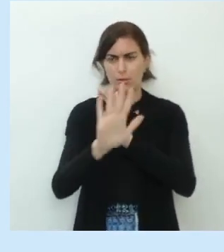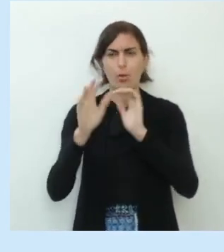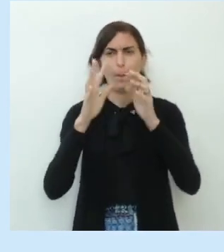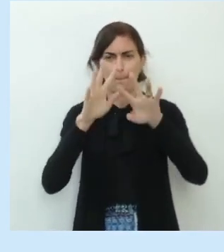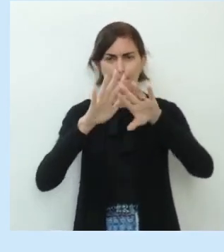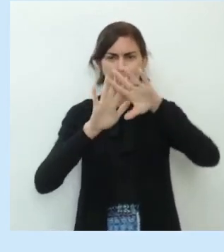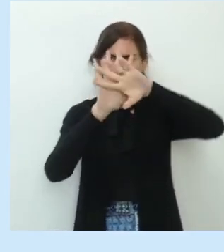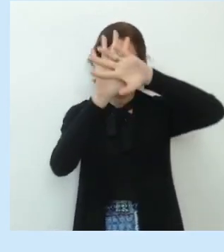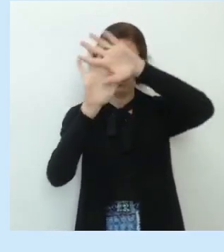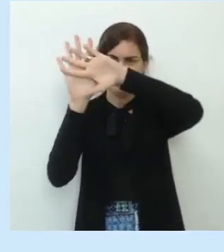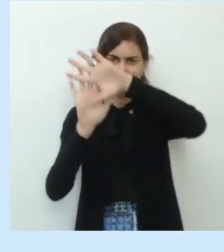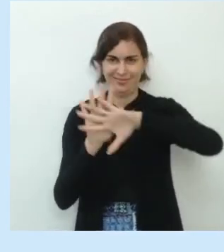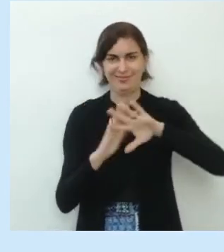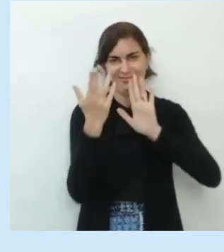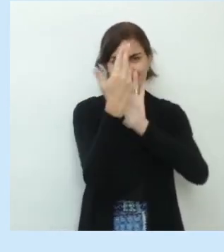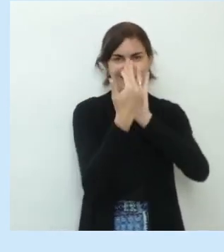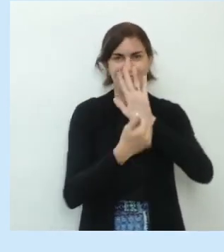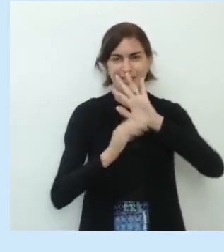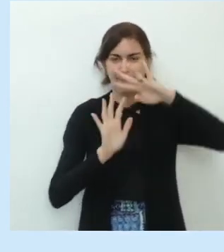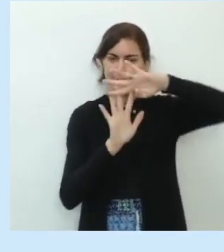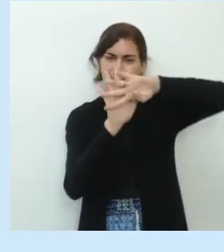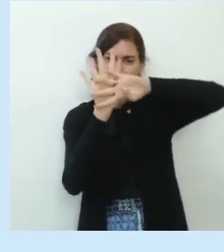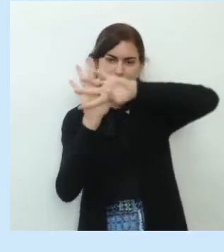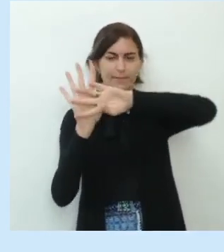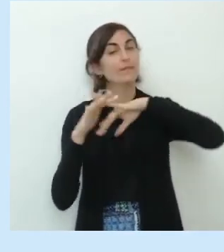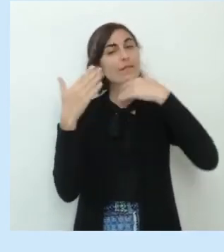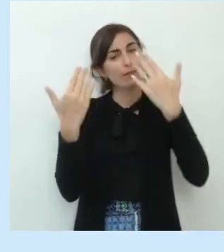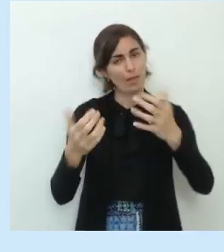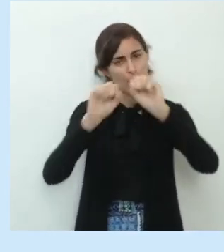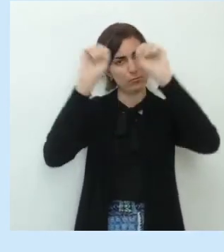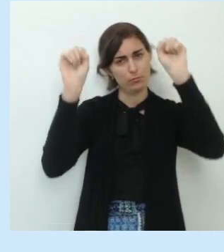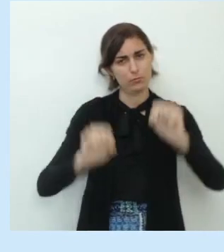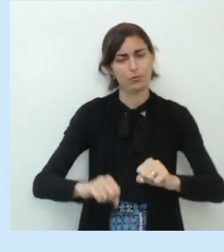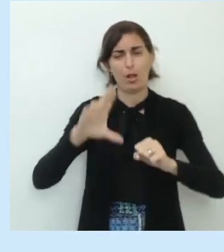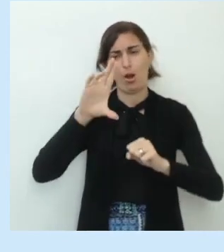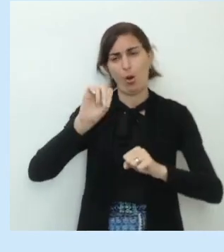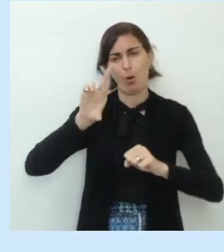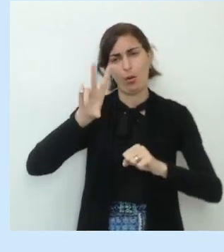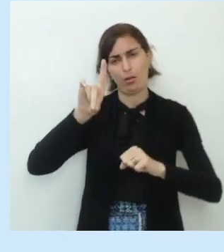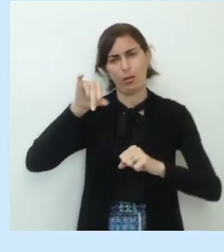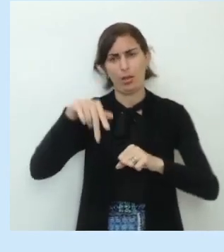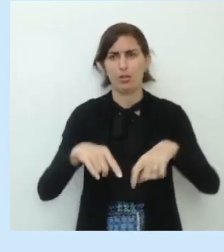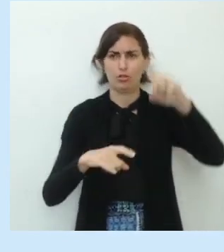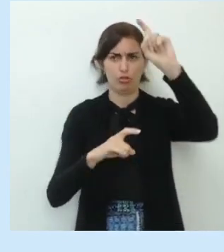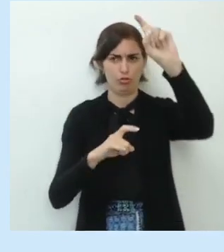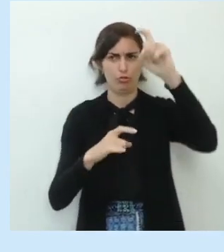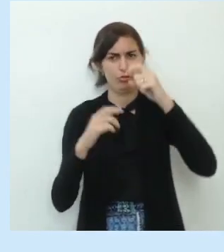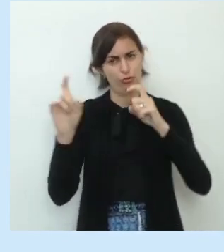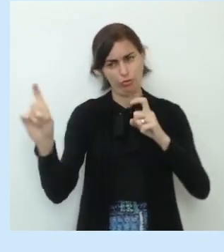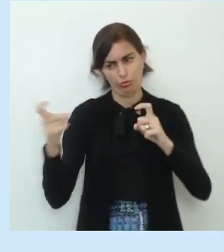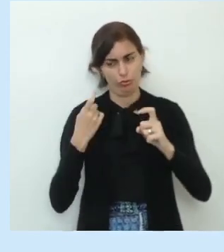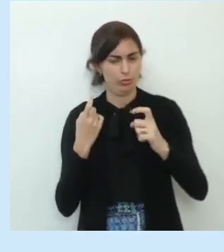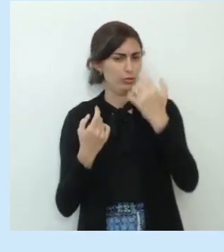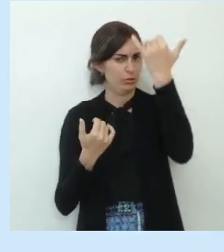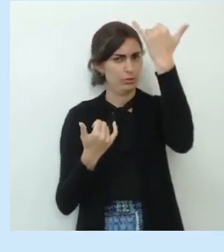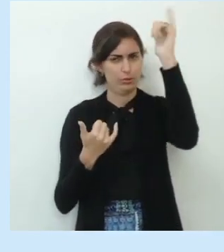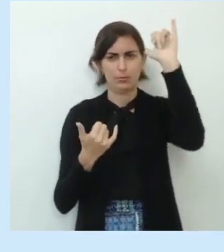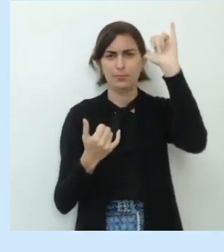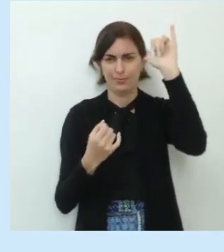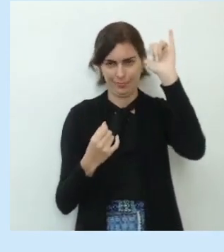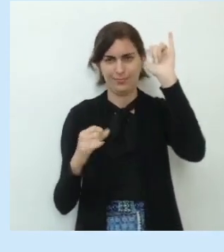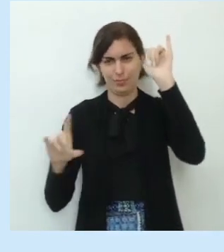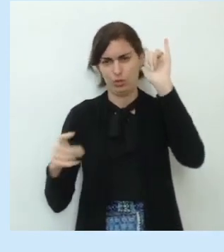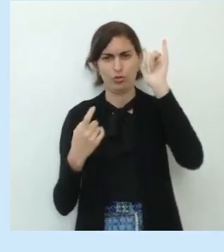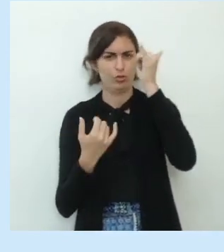quadriculada aí na nossa tela, tá? Deu para ver? Então, isto é um sistema de coordenadas, em que x representa, né, a ideia